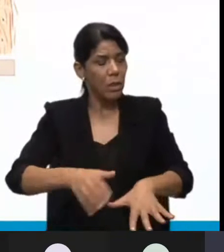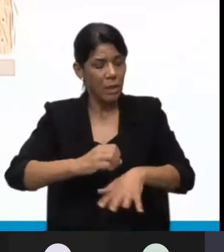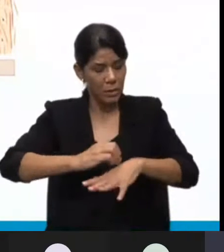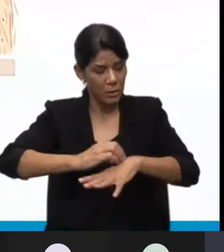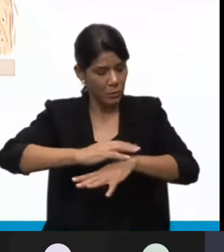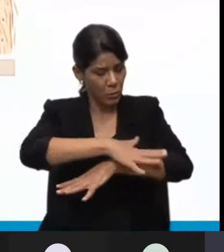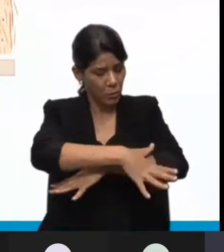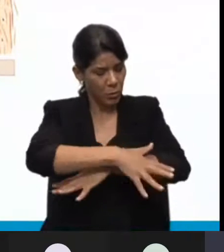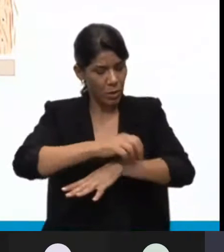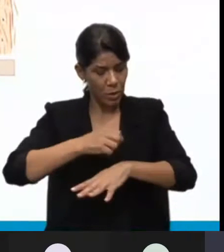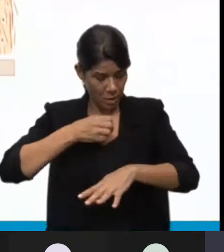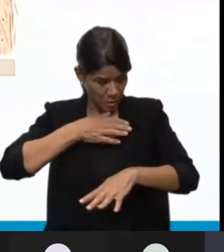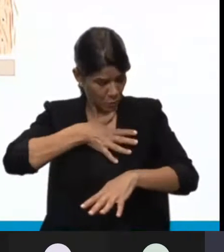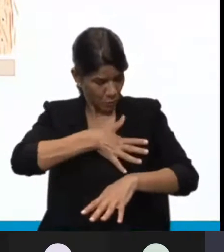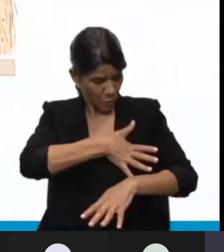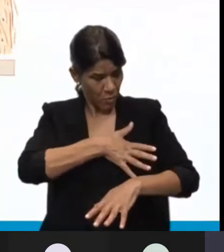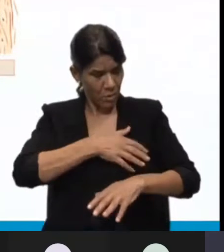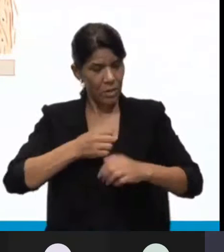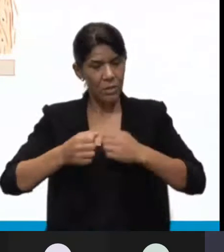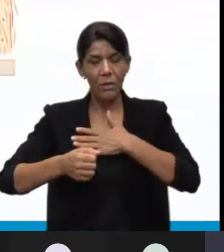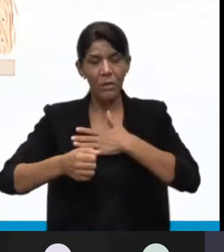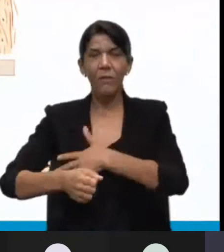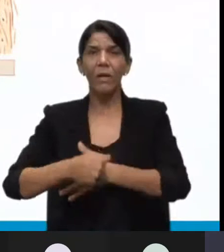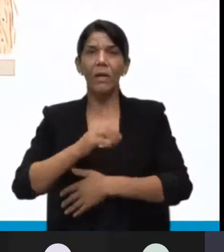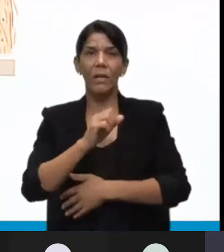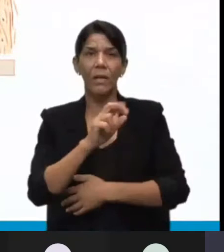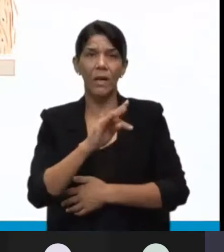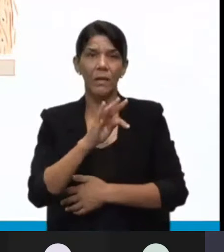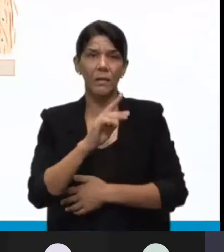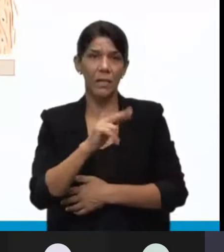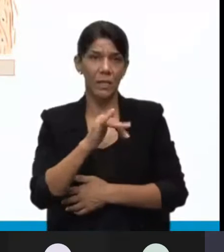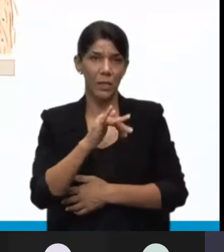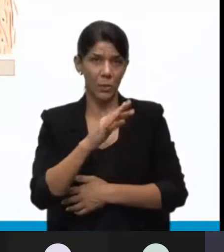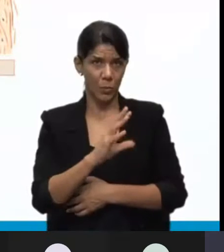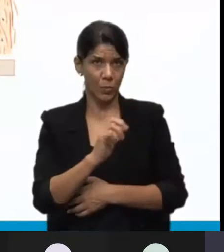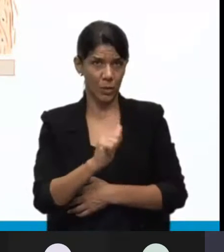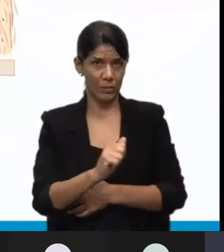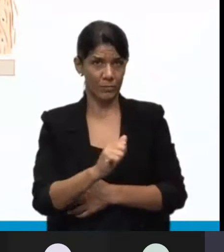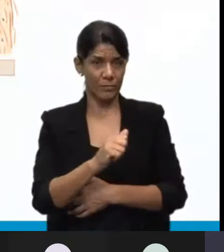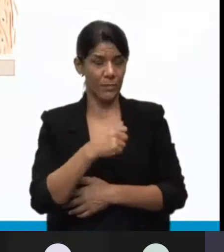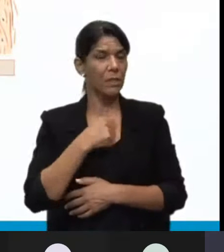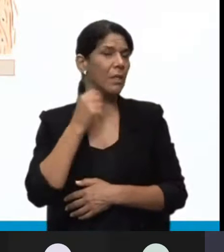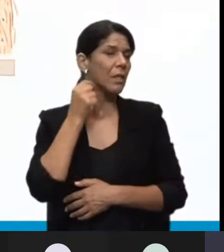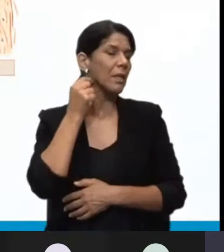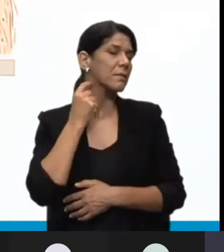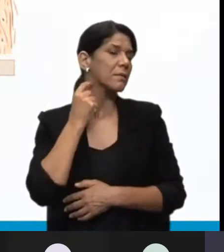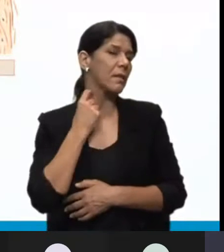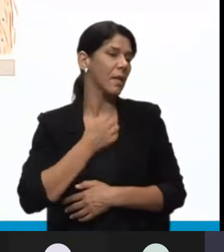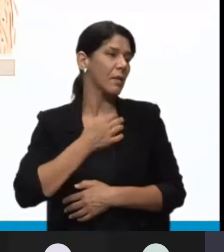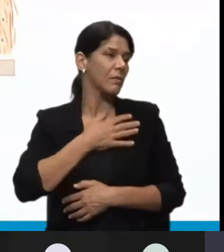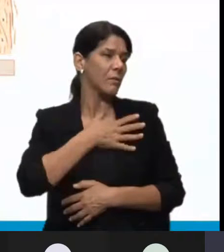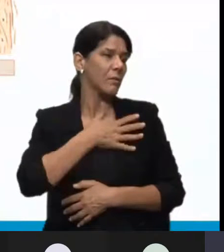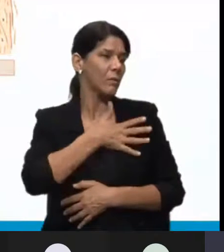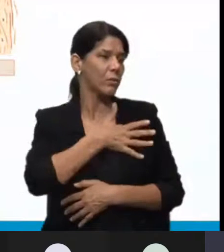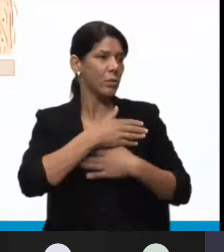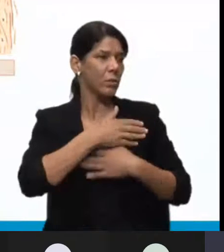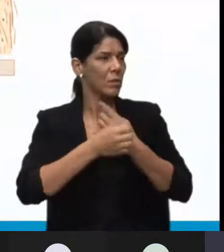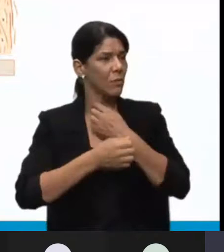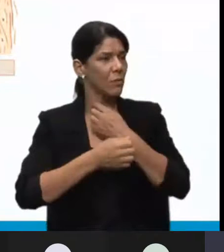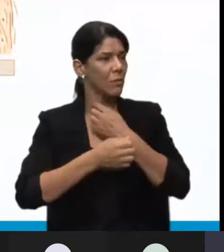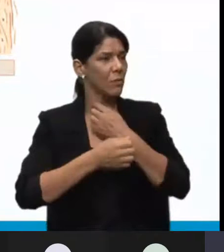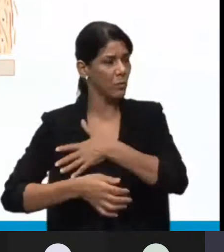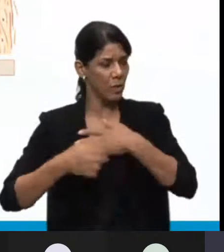em uma estrutura que nós chamamos de arteríolas. Tá? Então, as minhas artérias, elas vão se ramificando